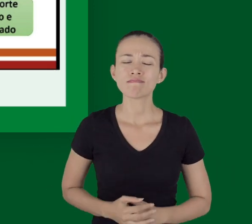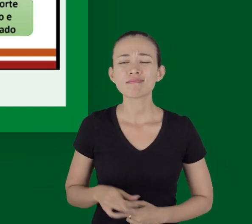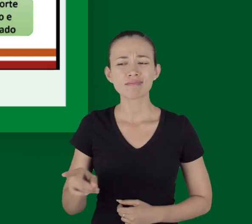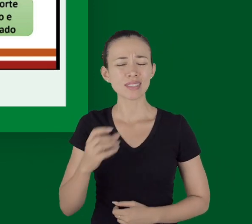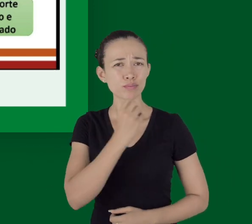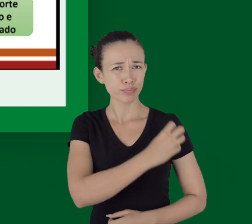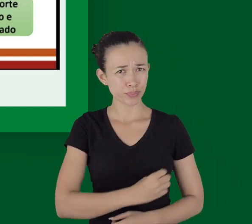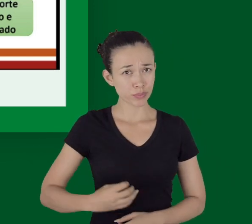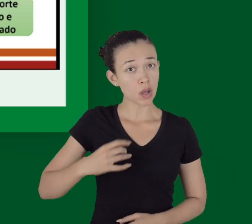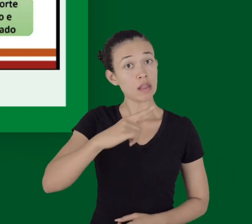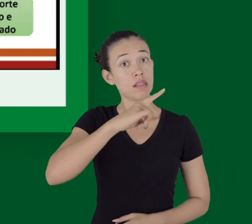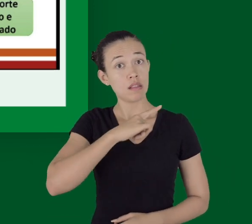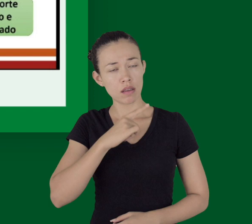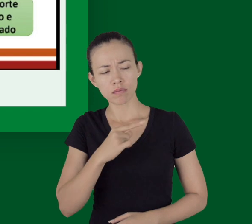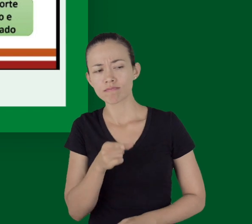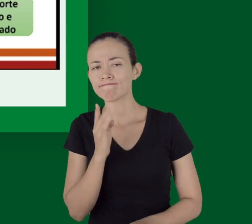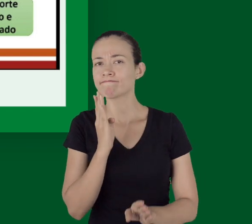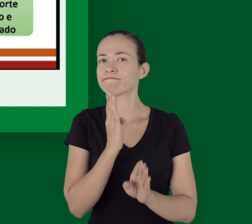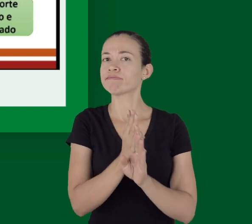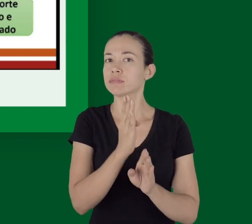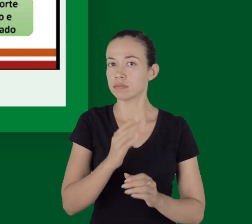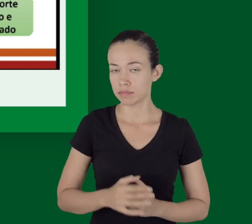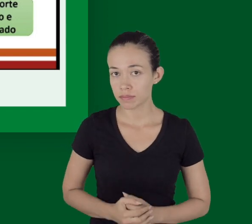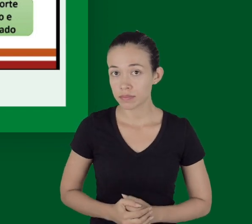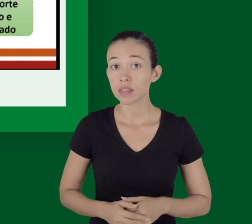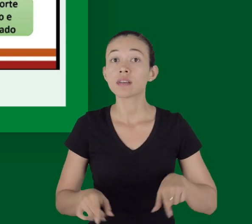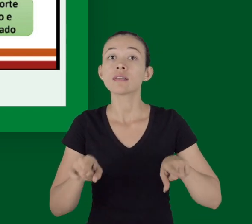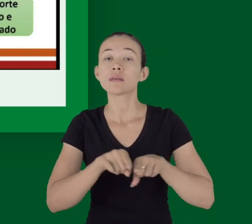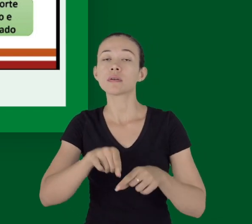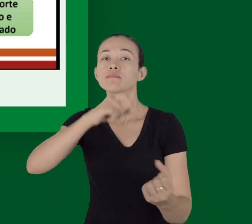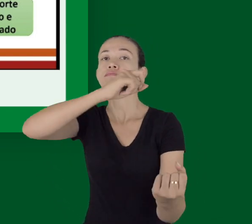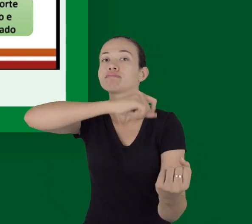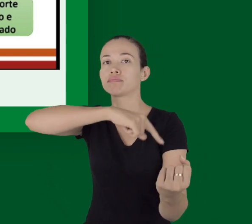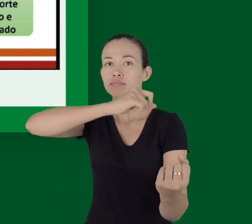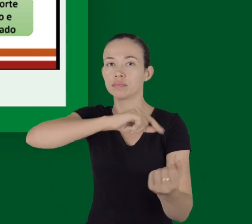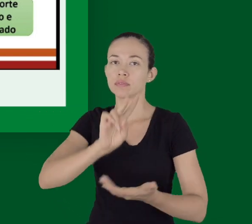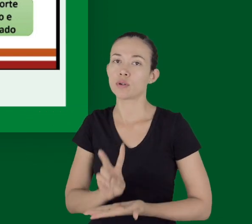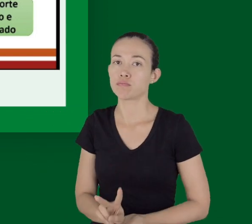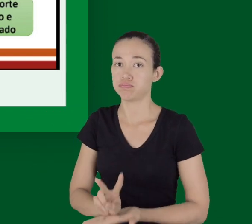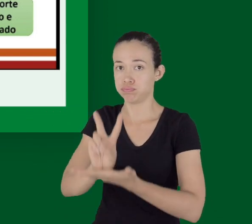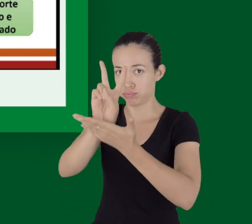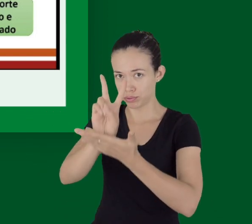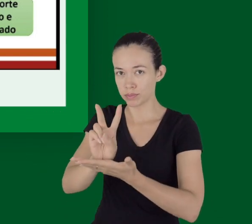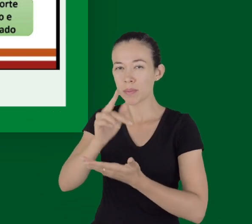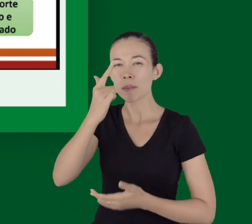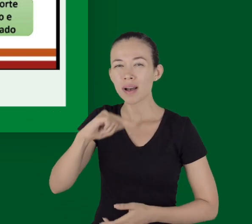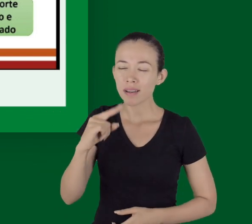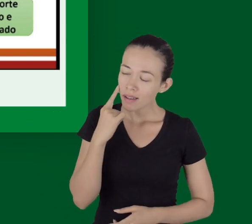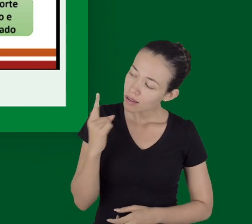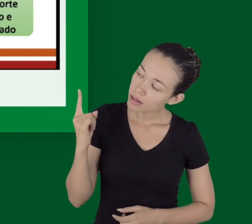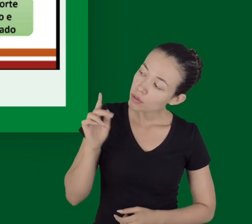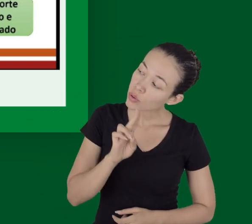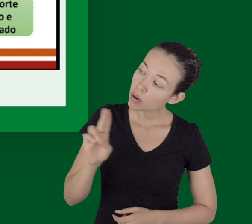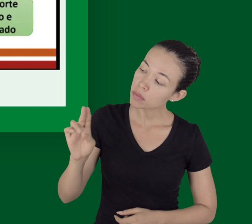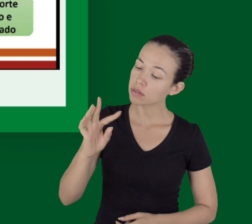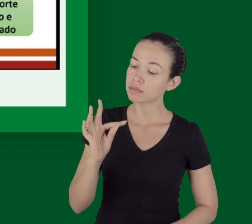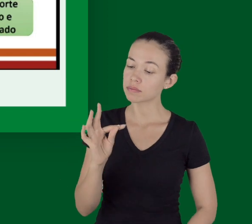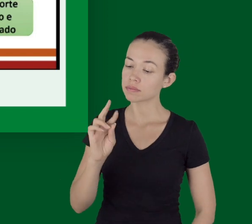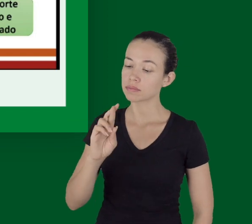essa oxigenação adequada, não hiperventilar o paciente, reconhecer precocemente os sinais de choque, reanimação